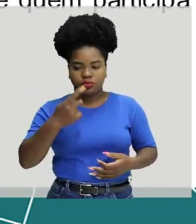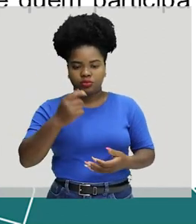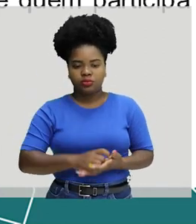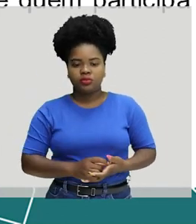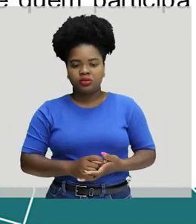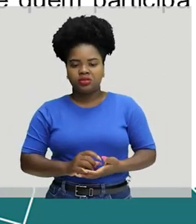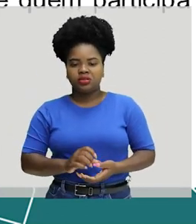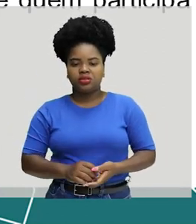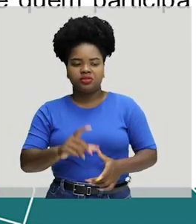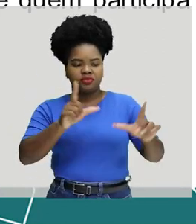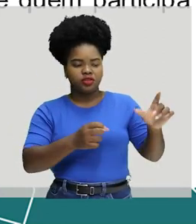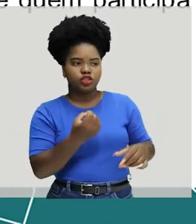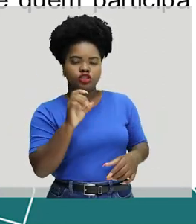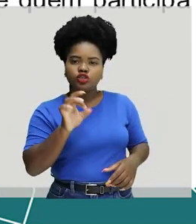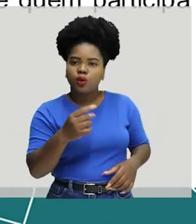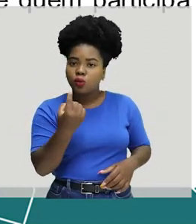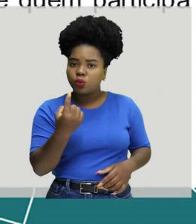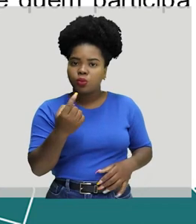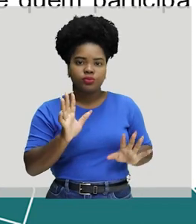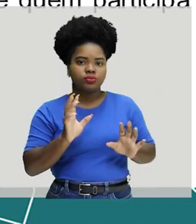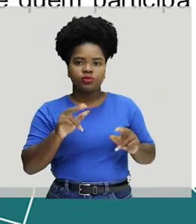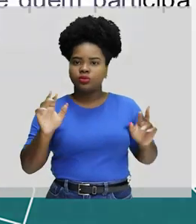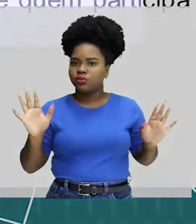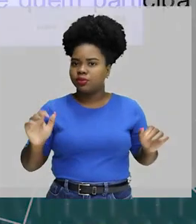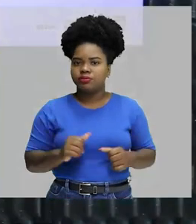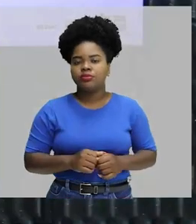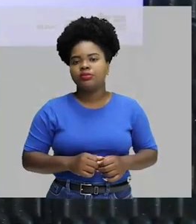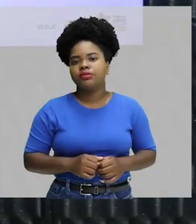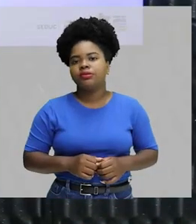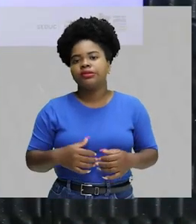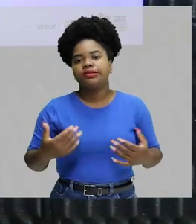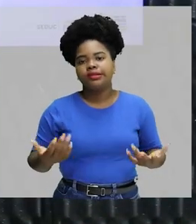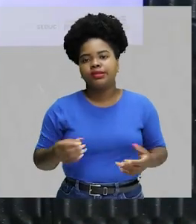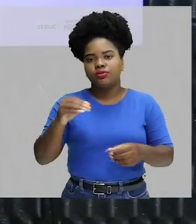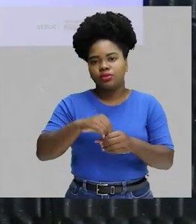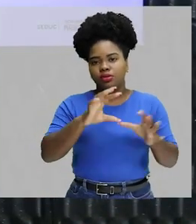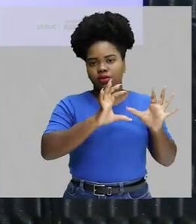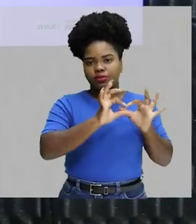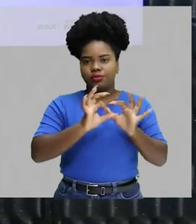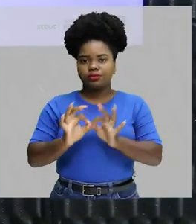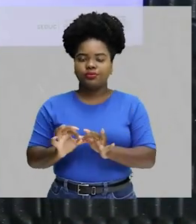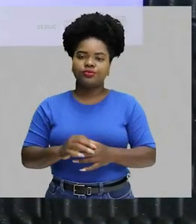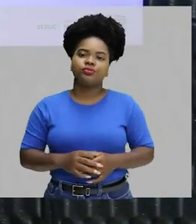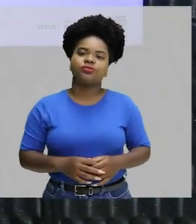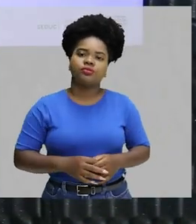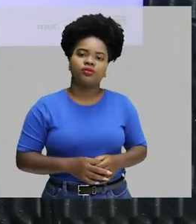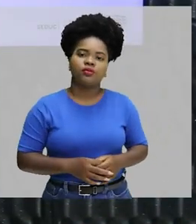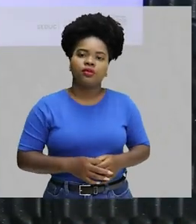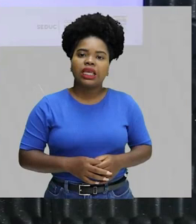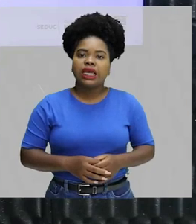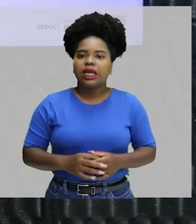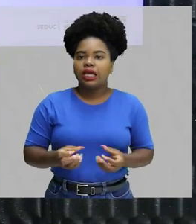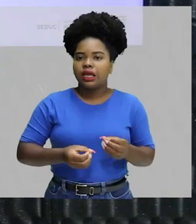não dá certo nunca deu e não vai ser agora tá certo então dentro desse contexto a formação de